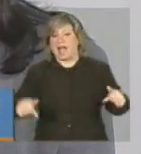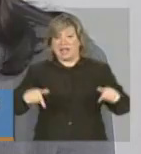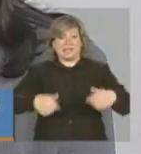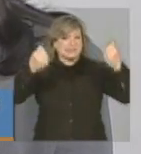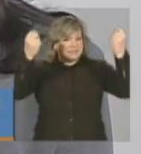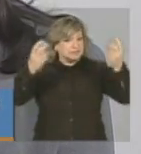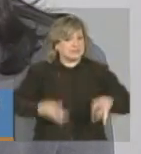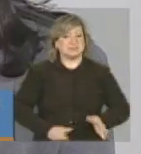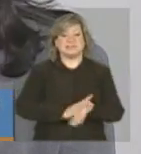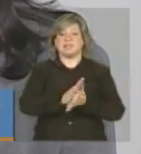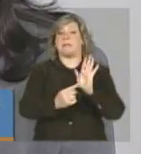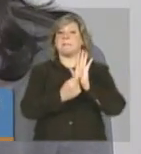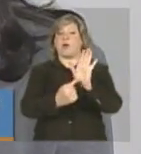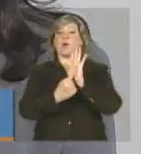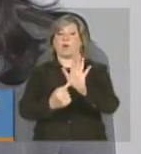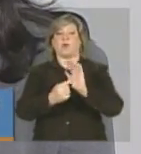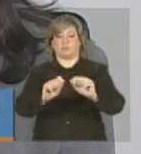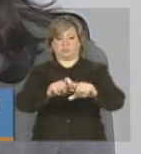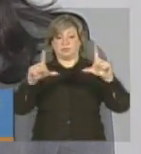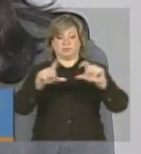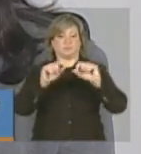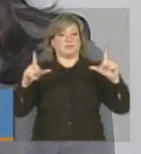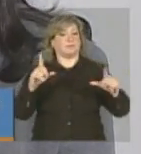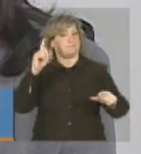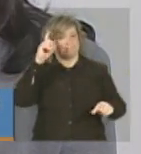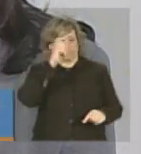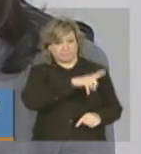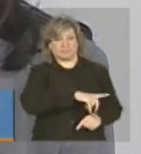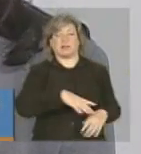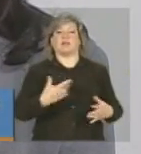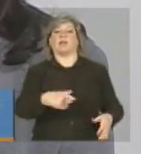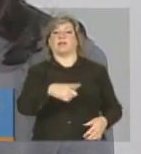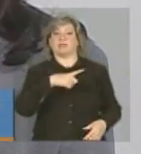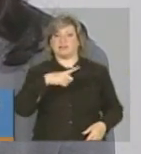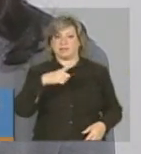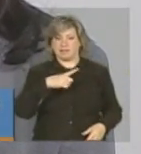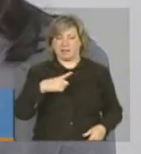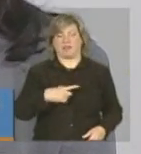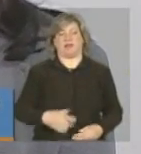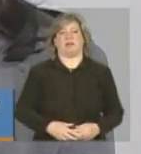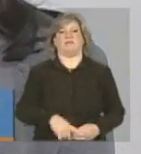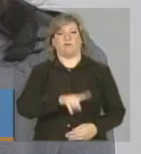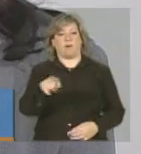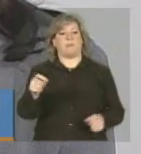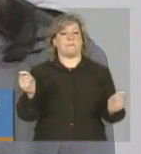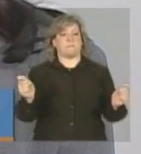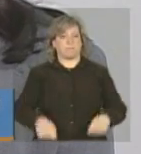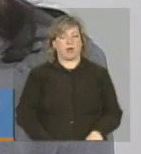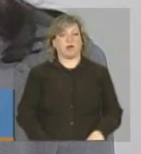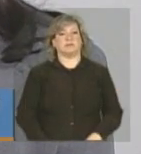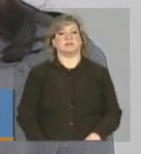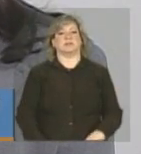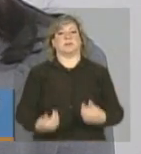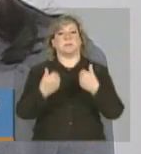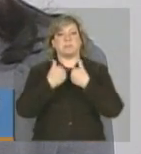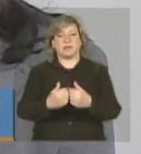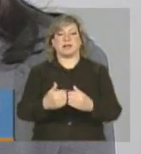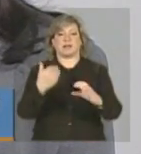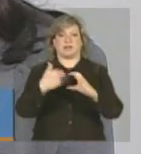sem mostrar nas telas é complicado, mas podem solicitar pelo